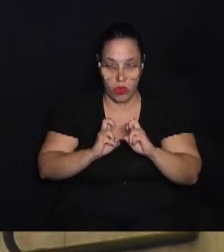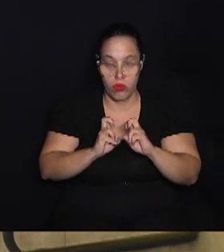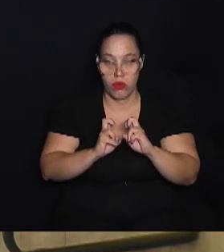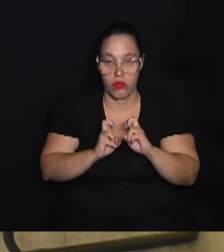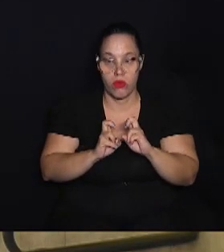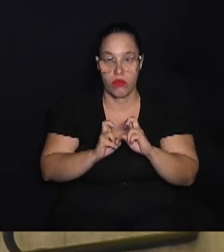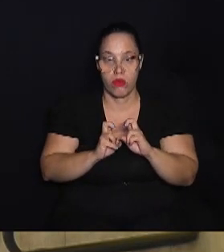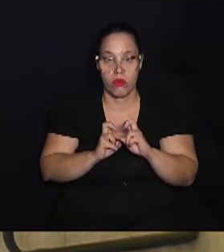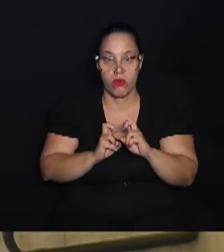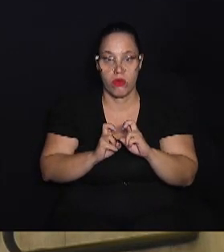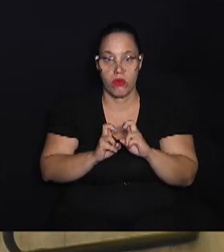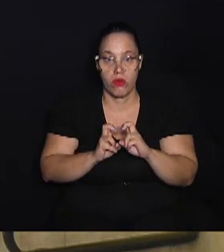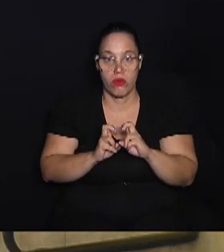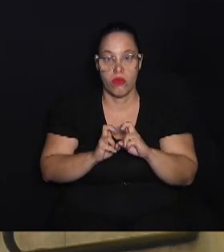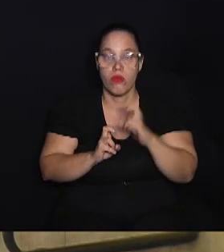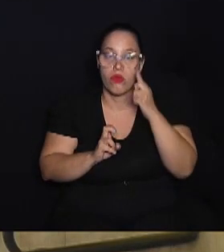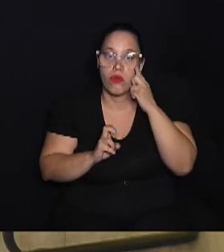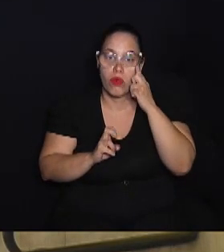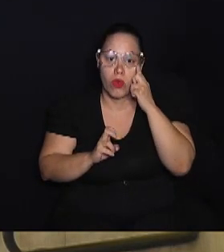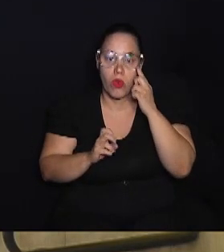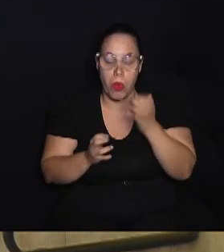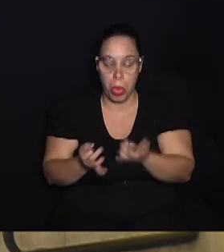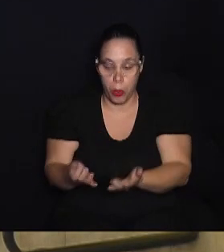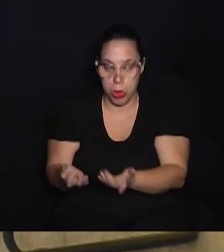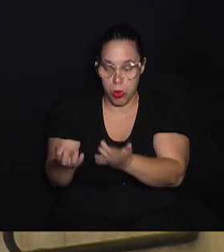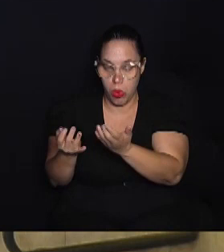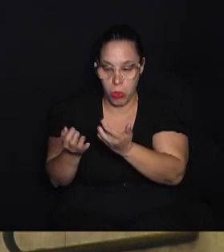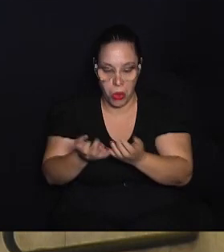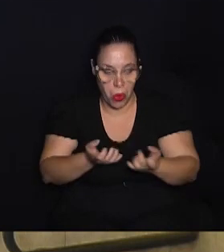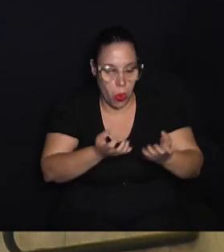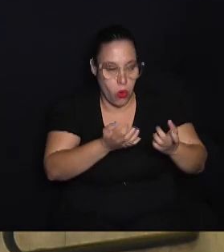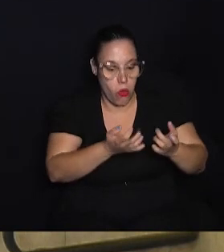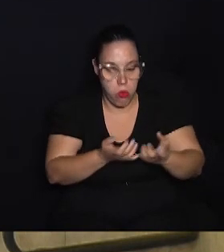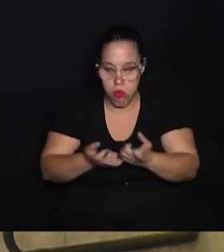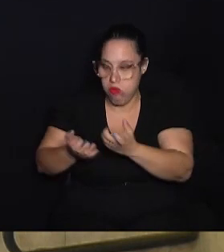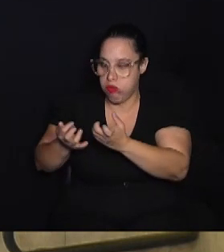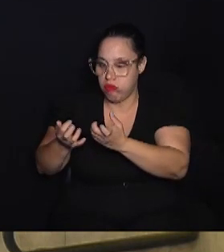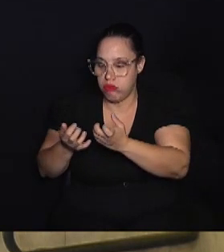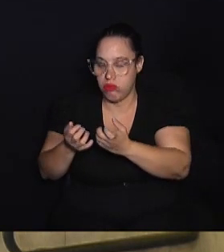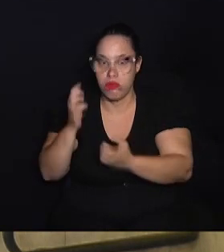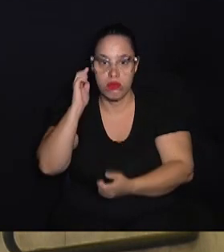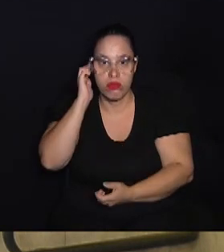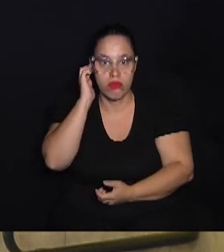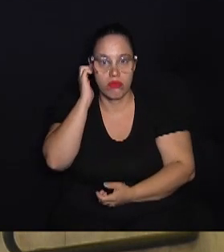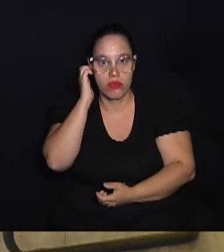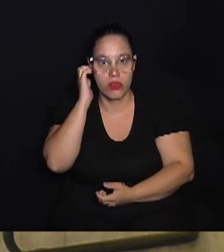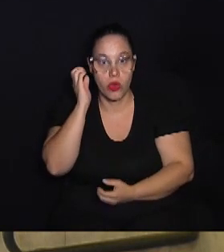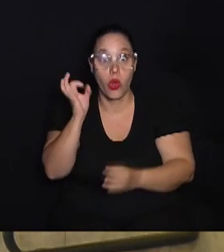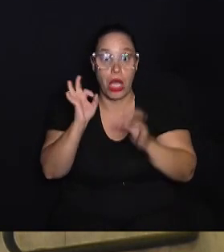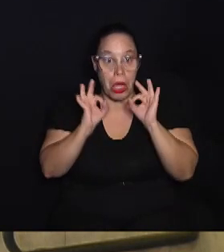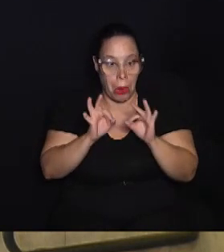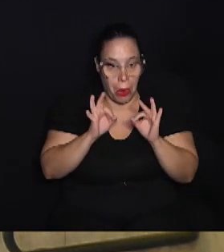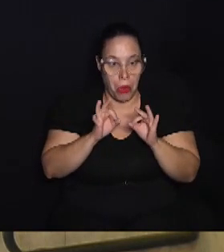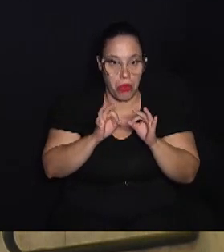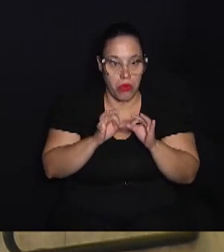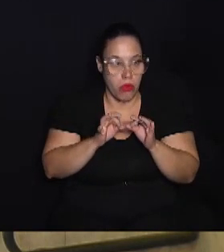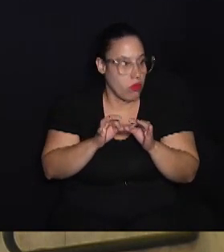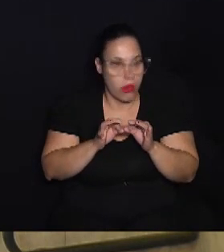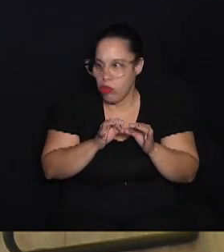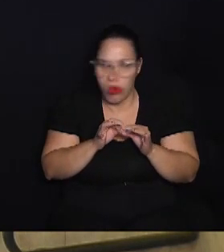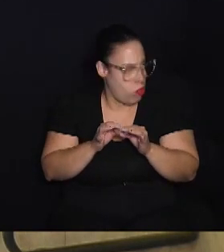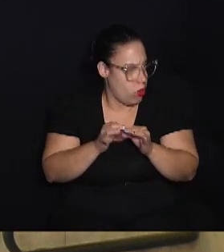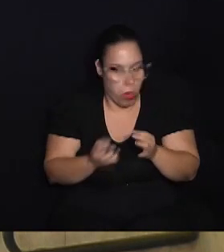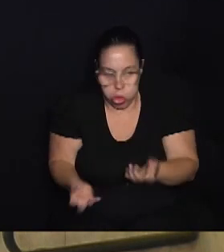inclusive, muitas vezes, focos de incêndio que parece que estão, né, está tudo sob controle e do nada